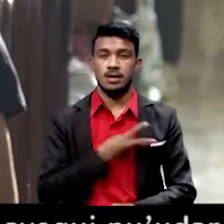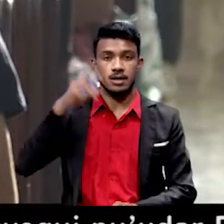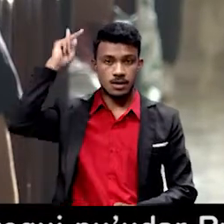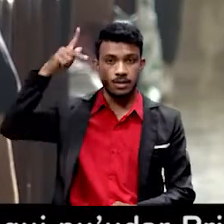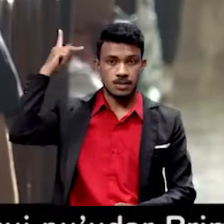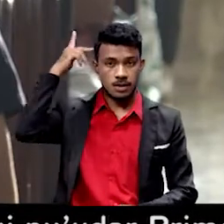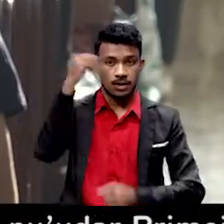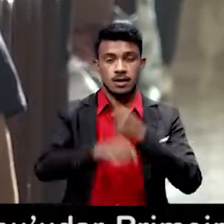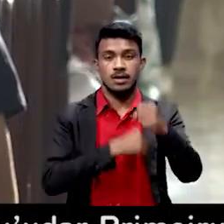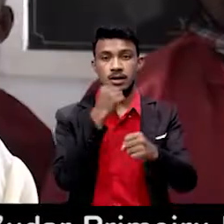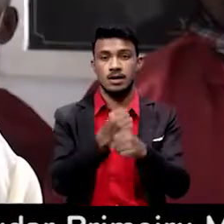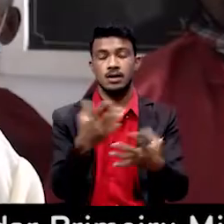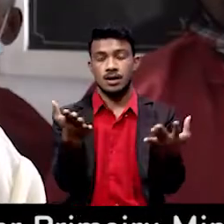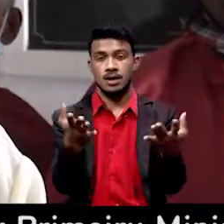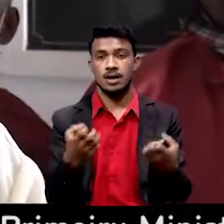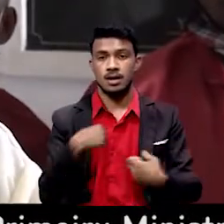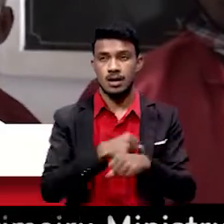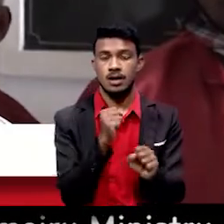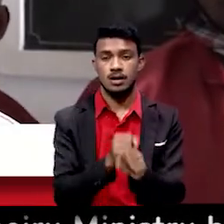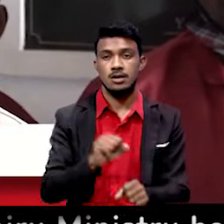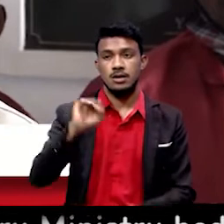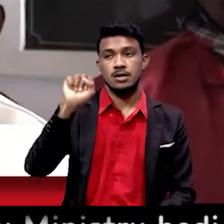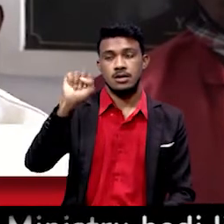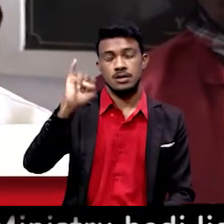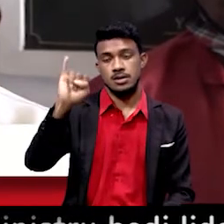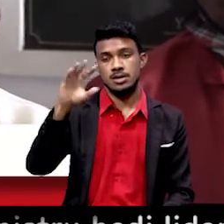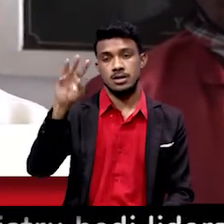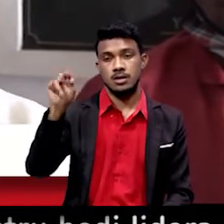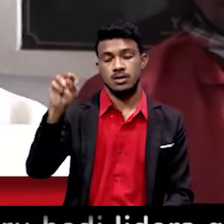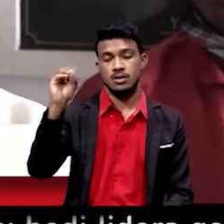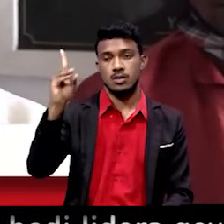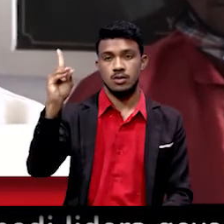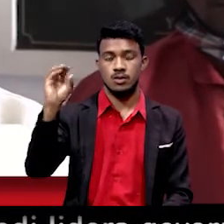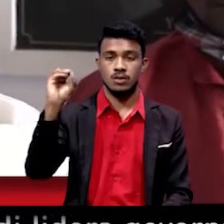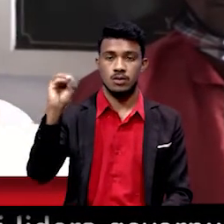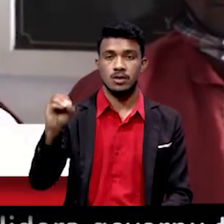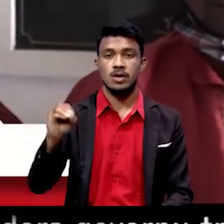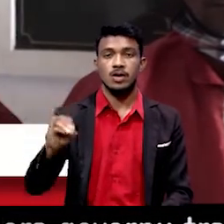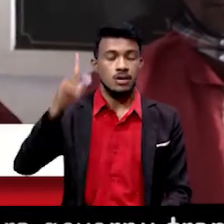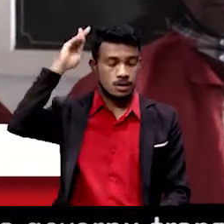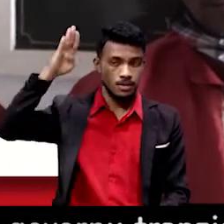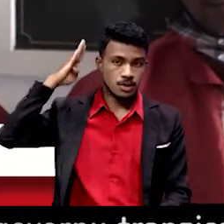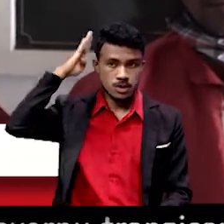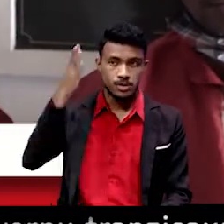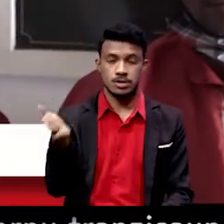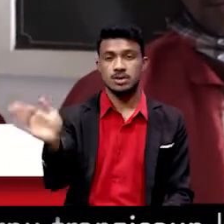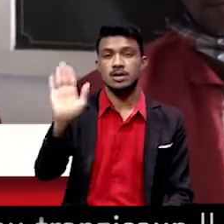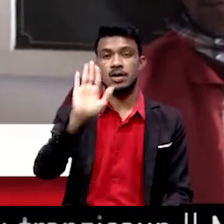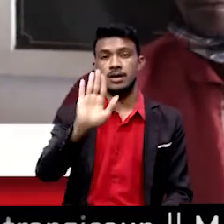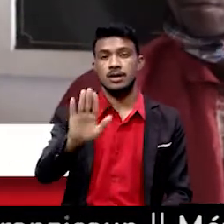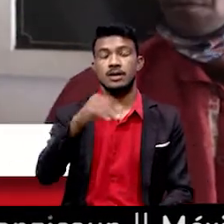ne hakarak halo sinodo ida bispo Siranian. Sinodo dos bispos. Tambase tane tina o iha